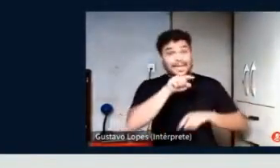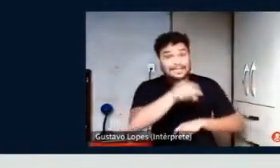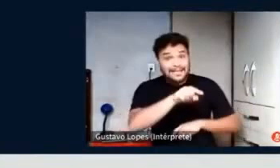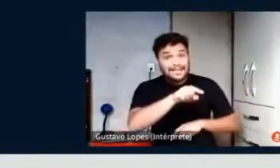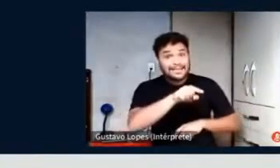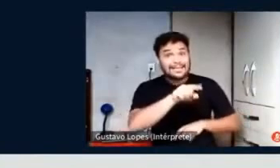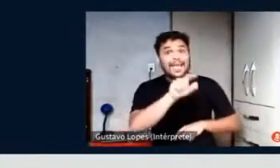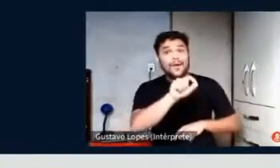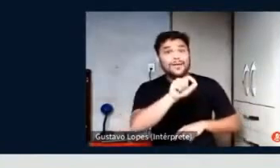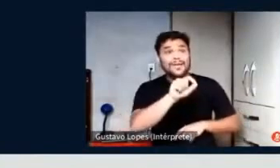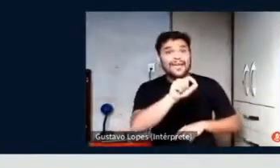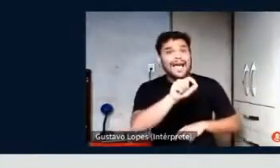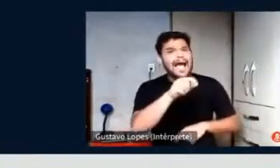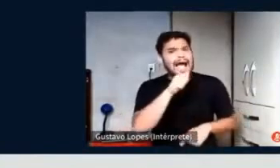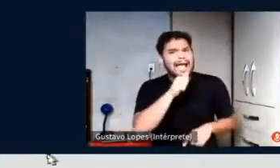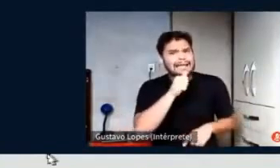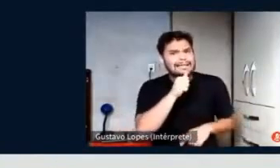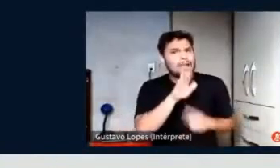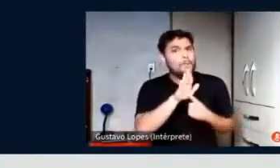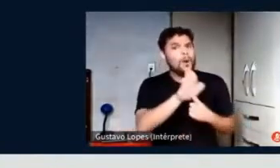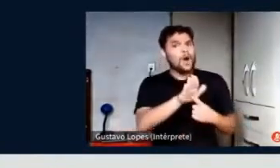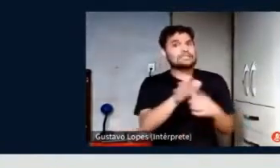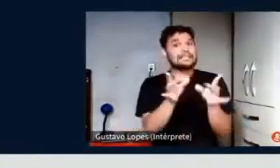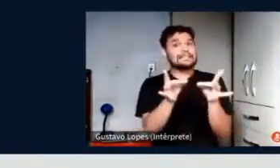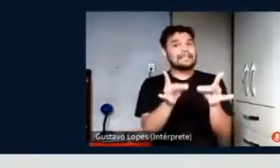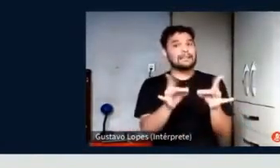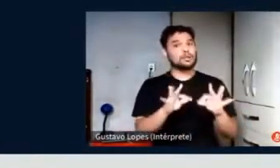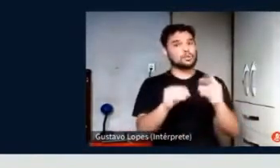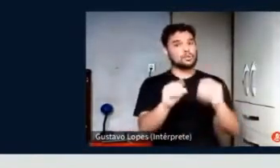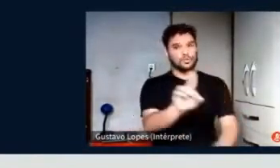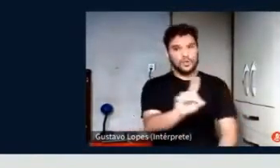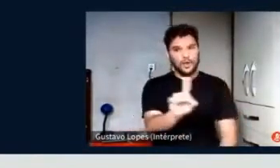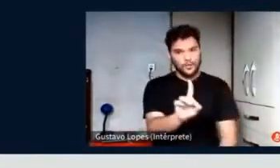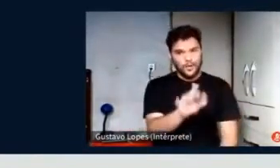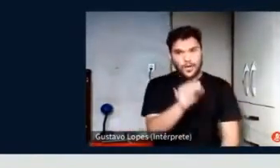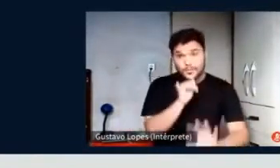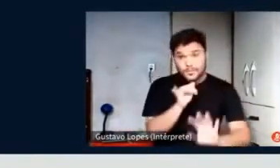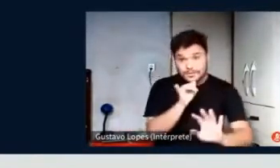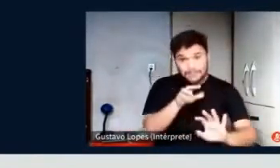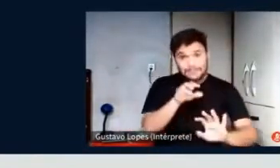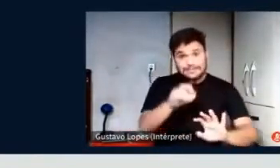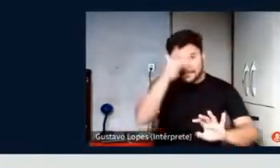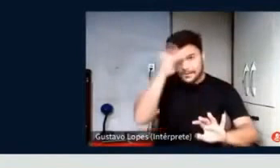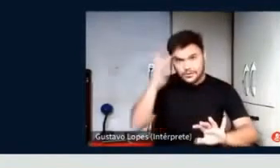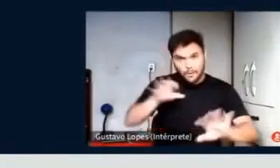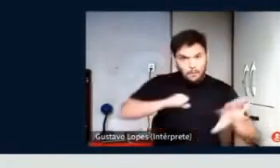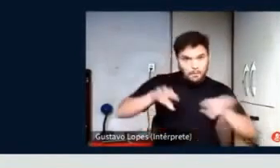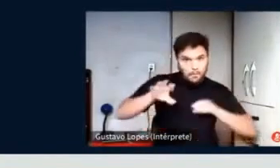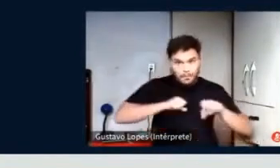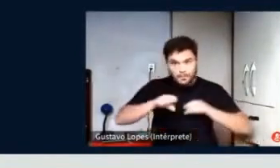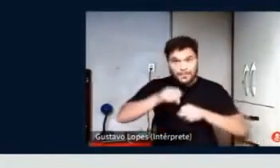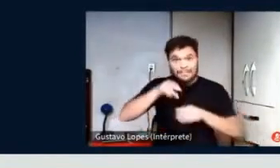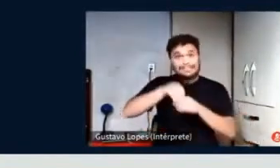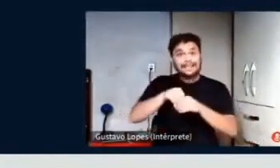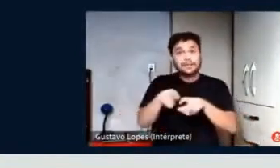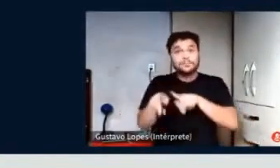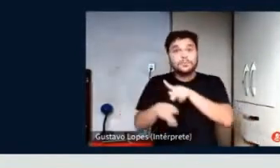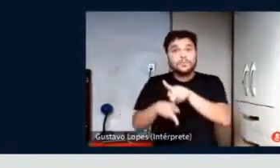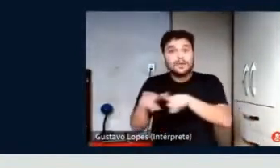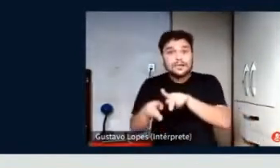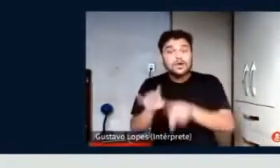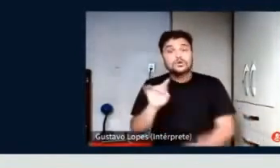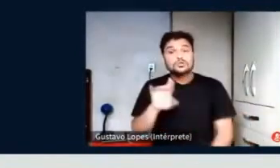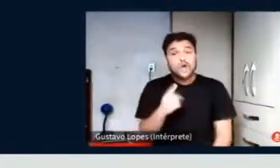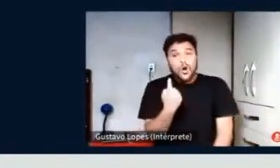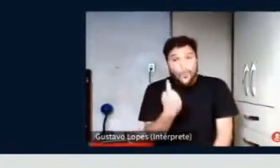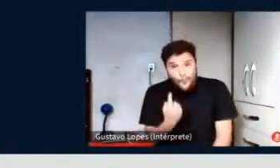iceberg. Por quê? Porque do total de pessoas que ficam doentes numa população, apenas uma fração vai